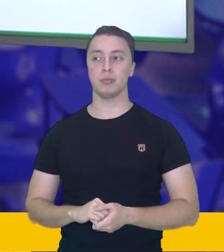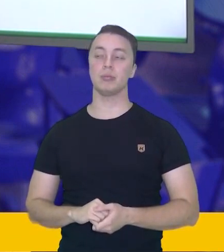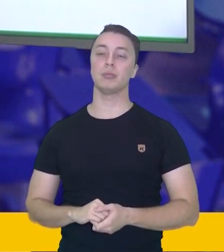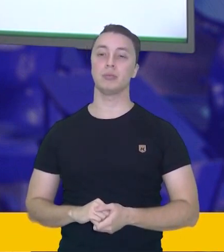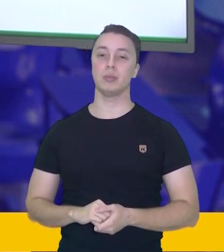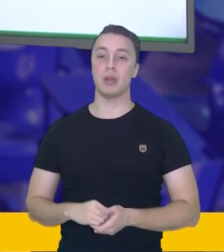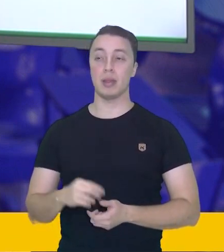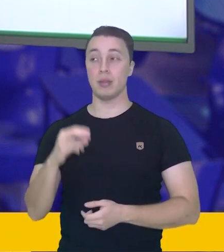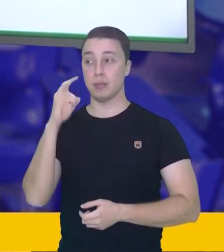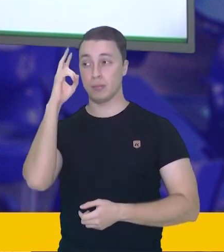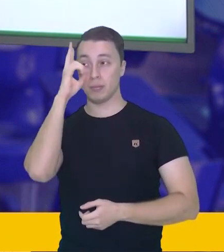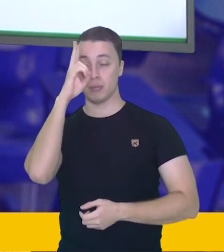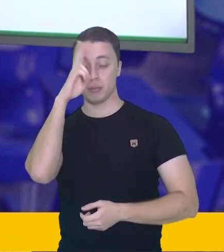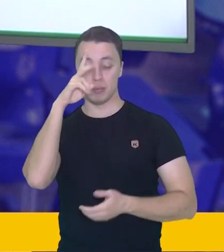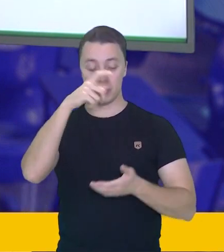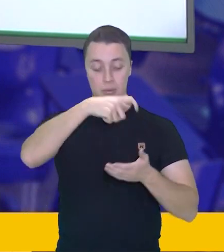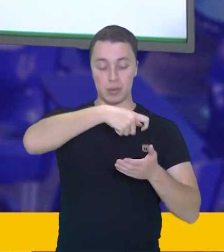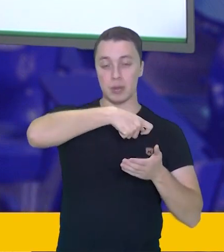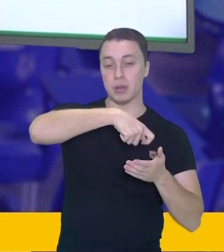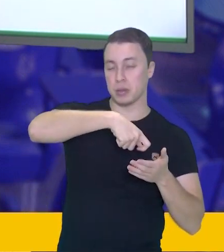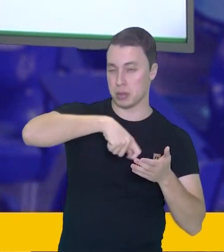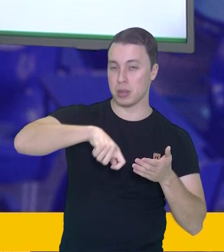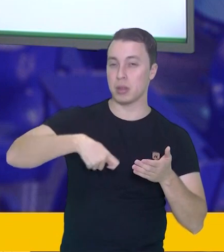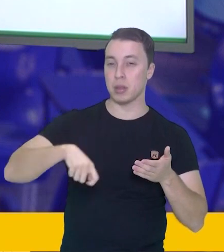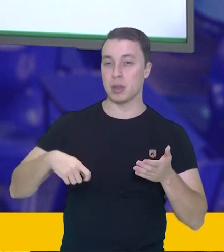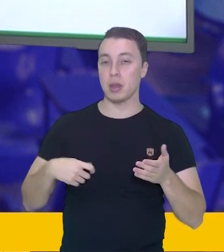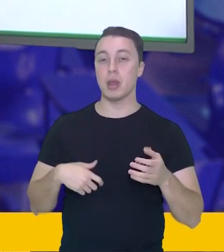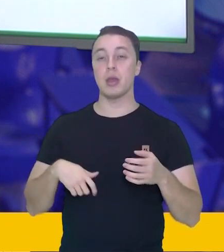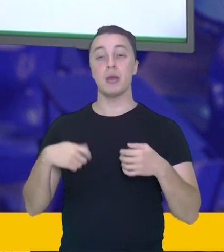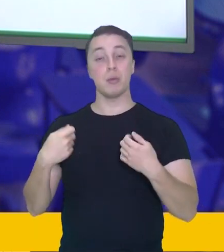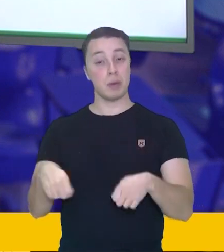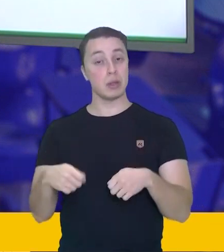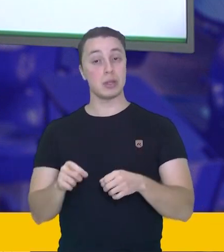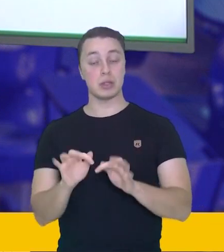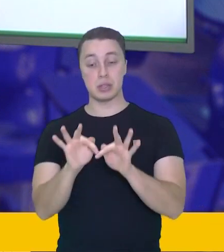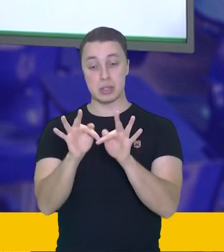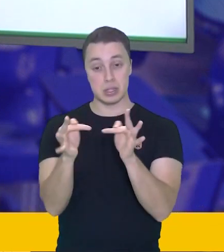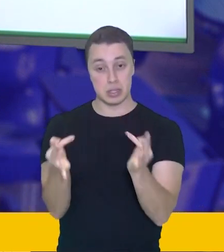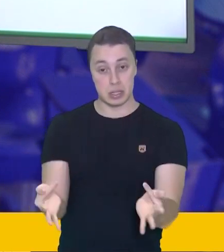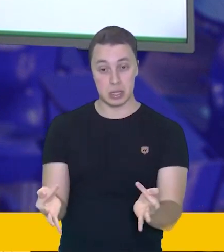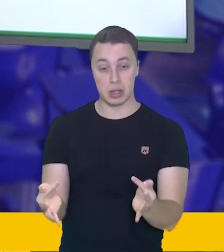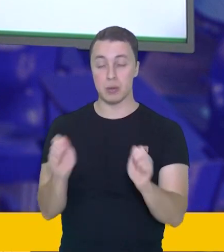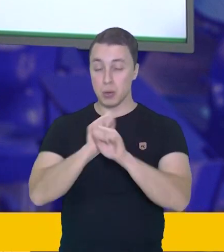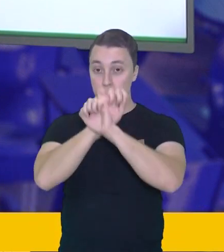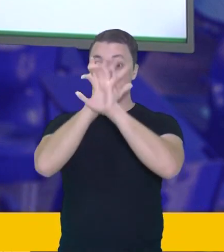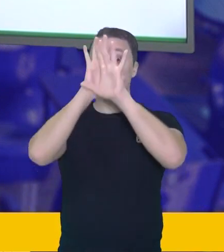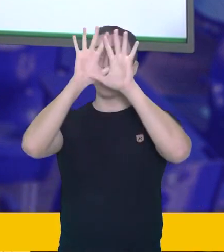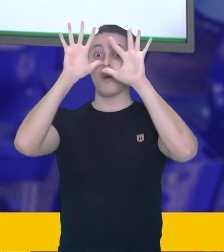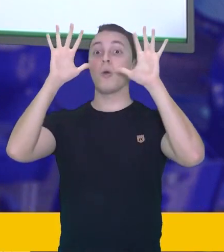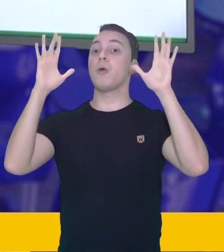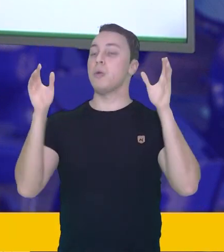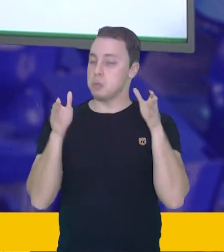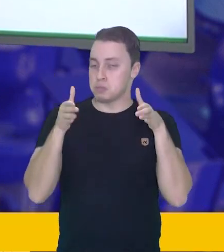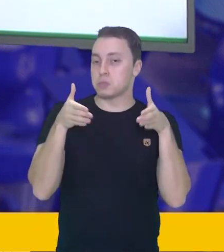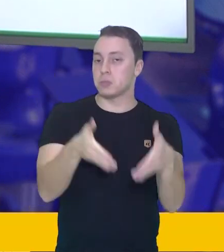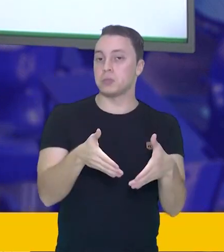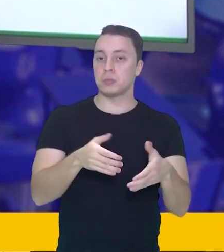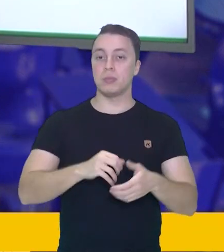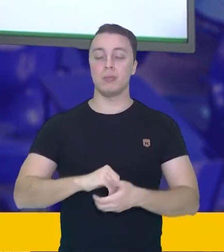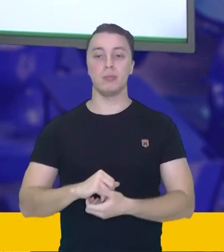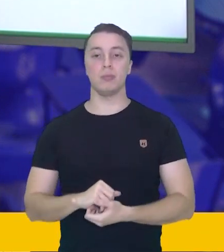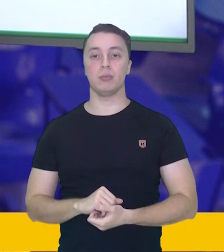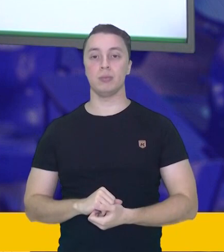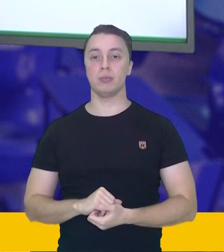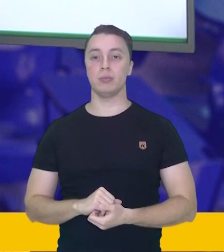Lembre-se, a maneira de escrever precisa ser simples, clara e também objetiva.